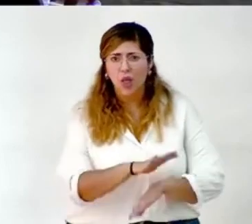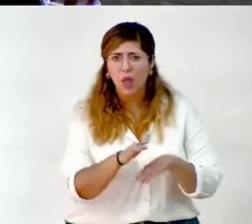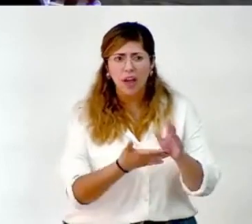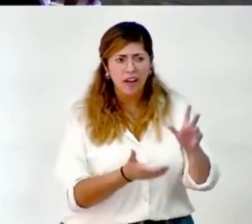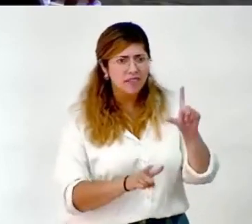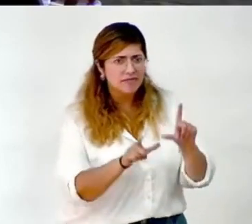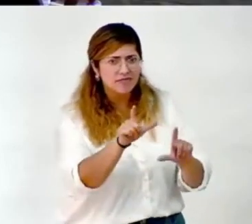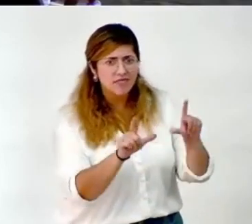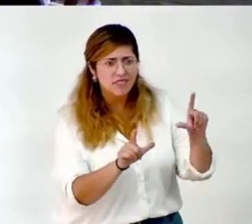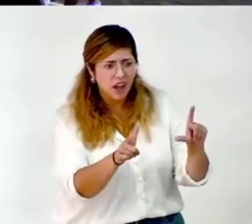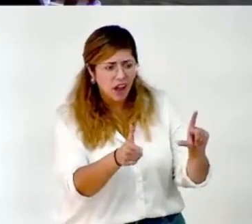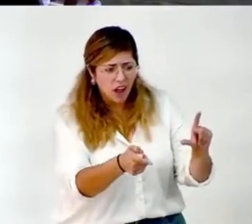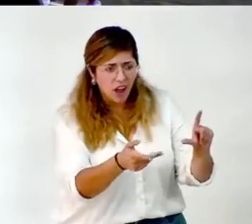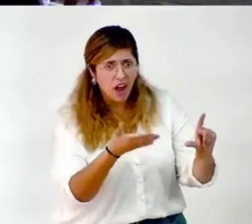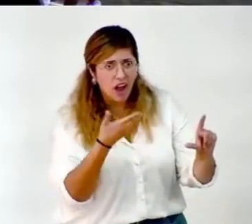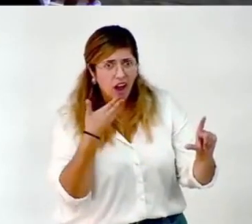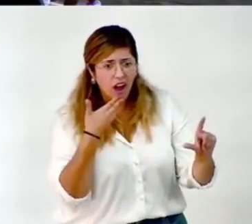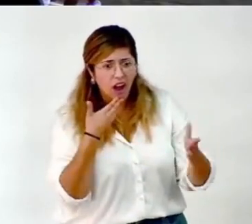casa.